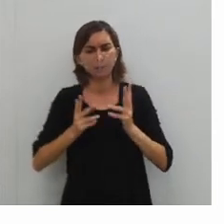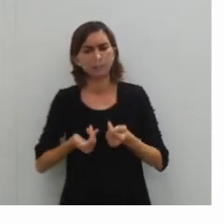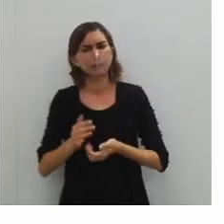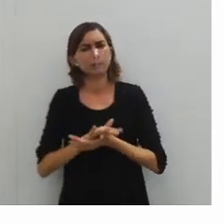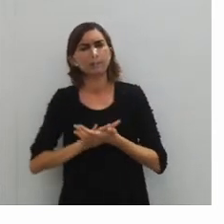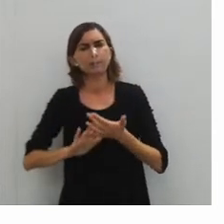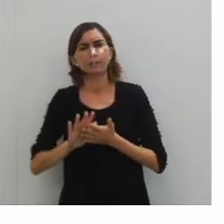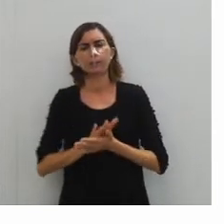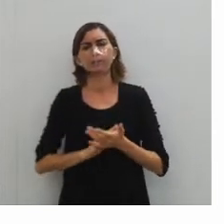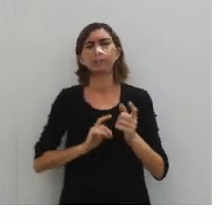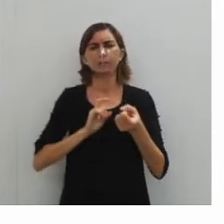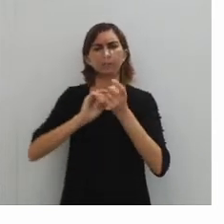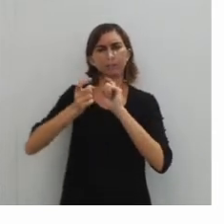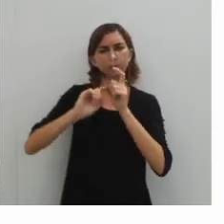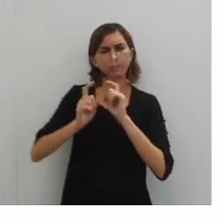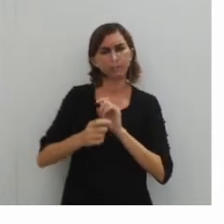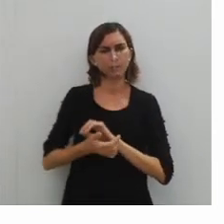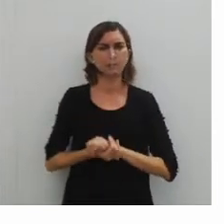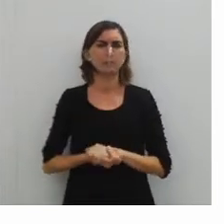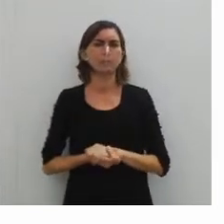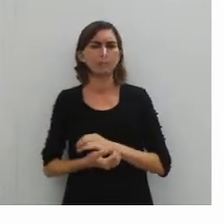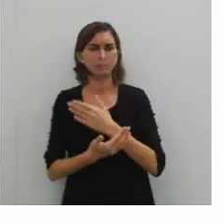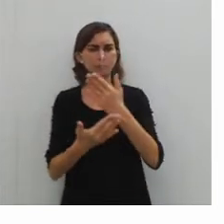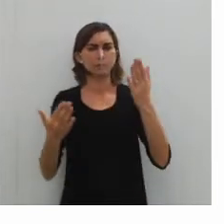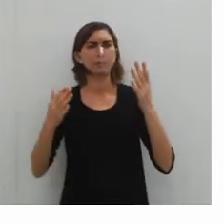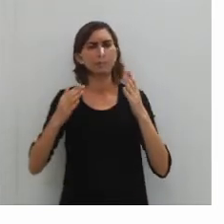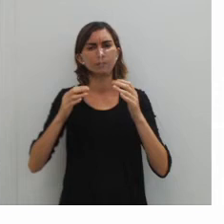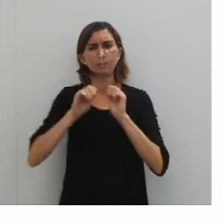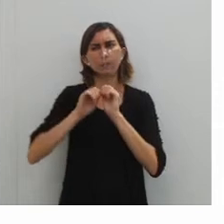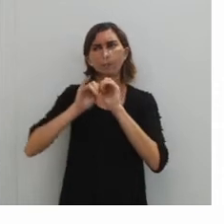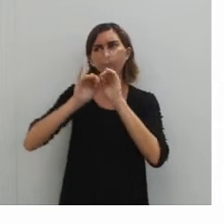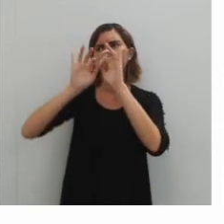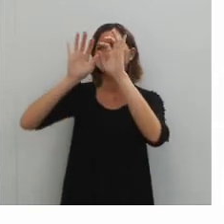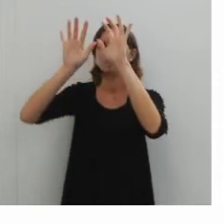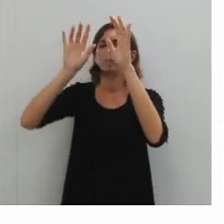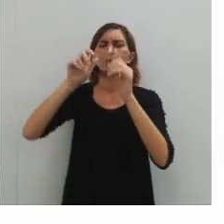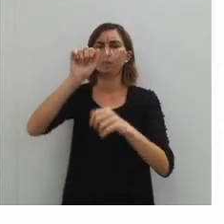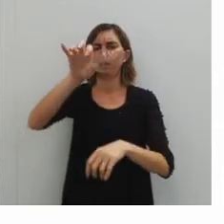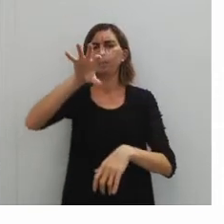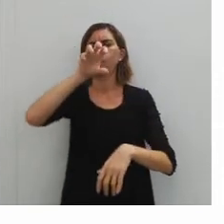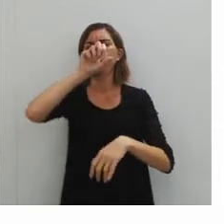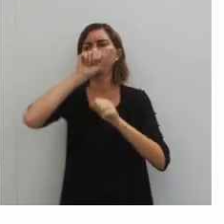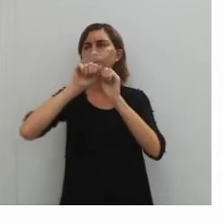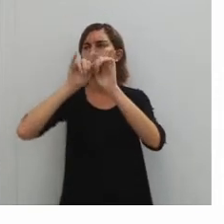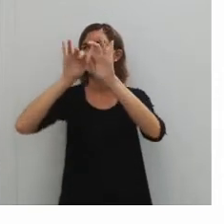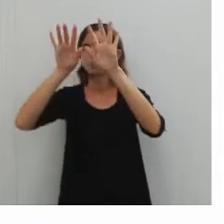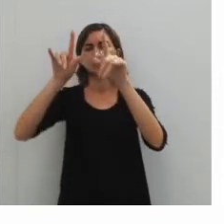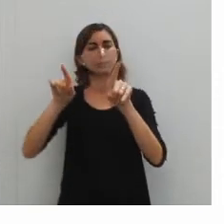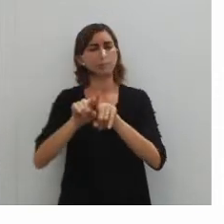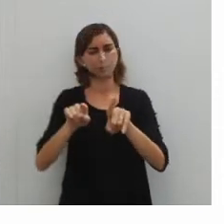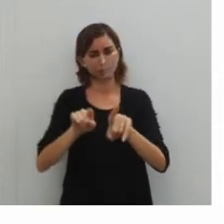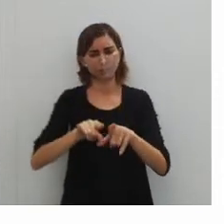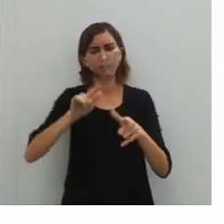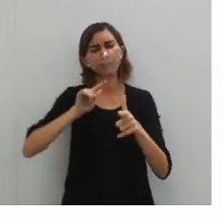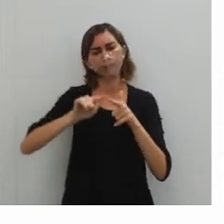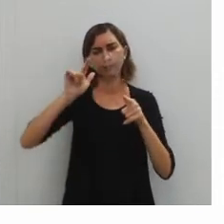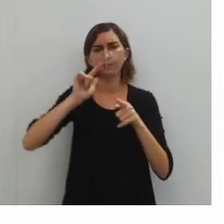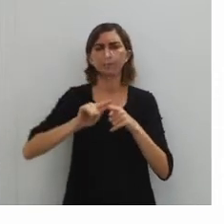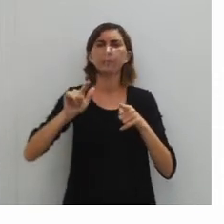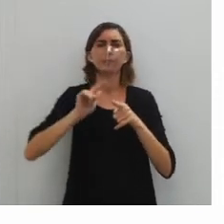gente vai discutir sobre isso. E a questão da poluição, que também é um grande